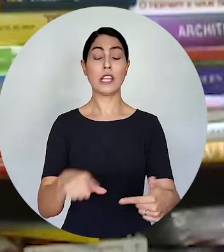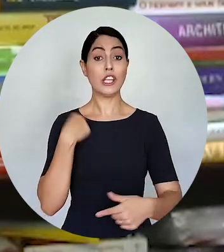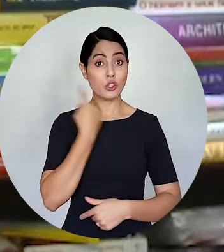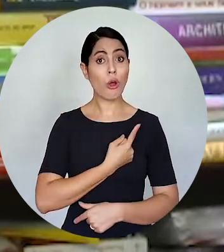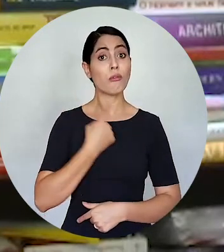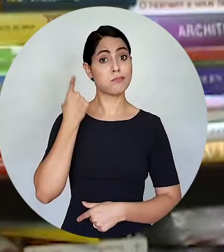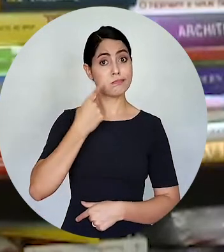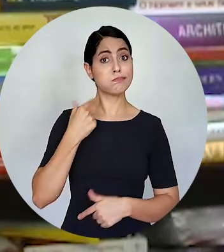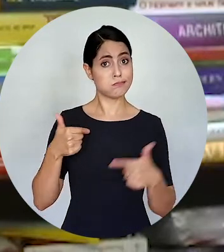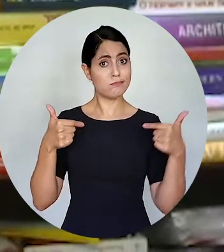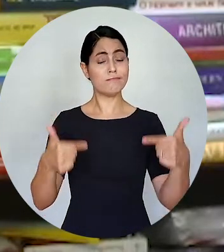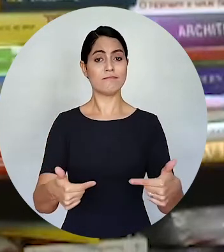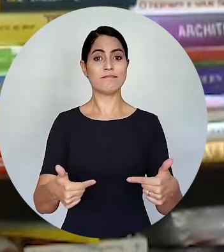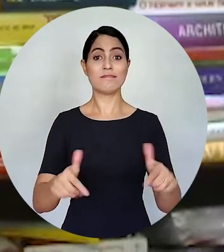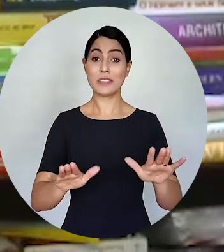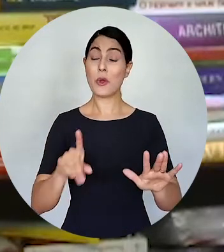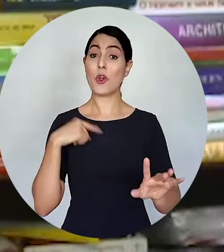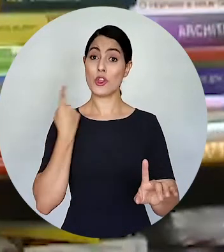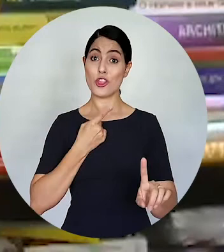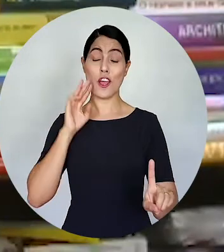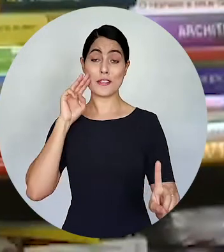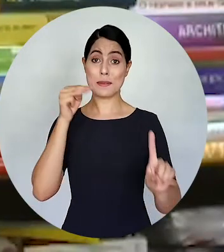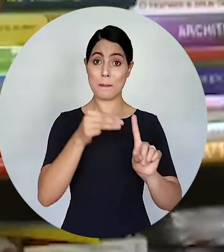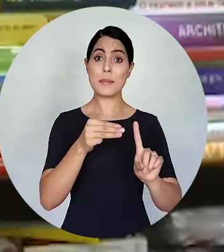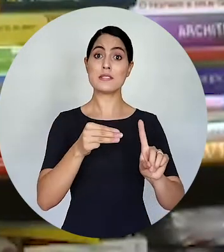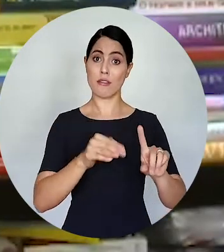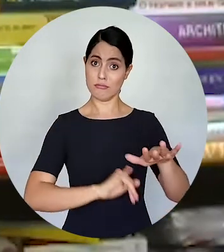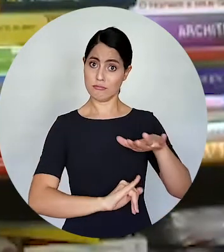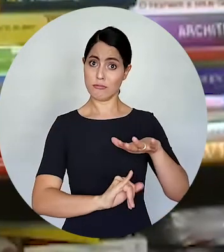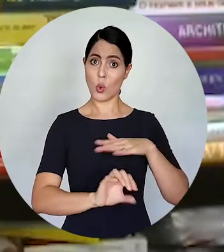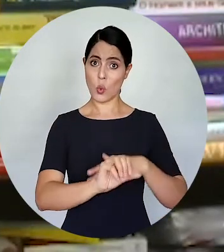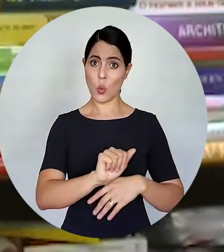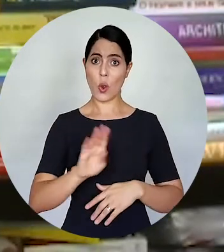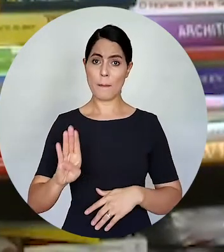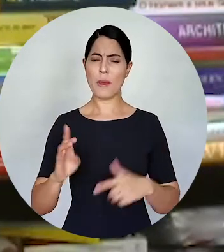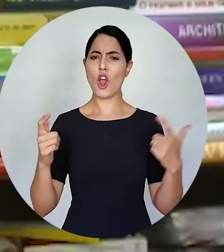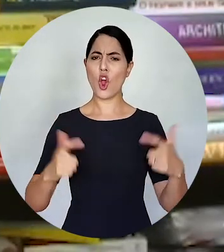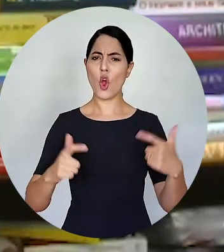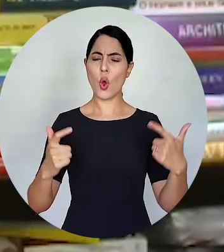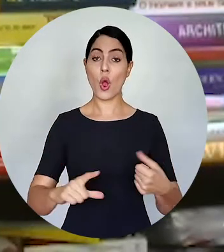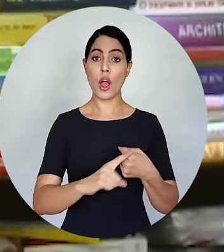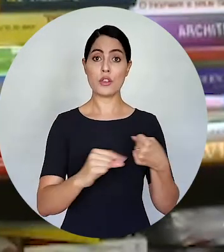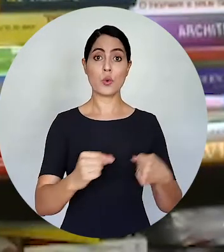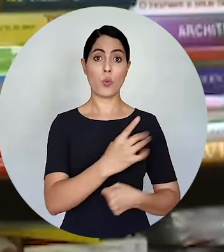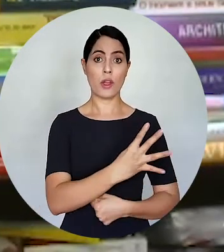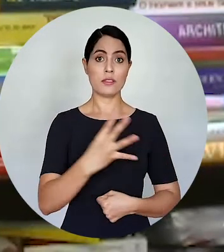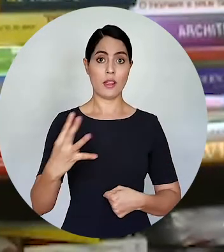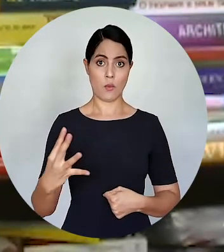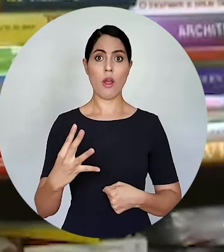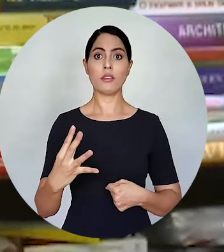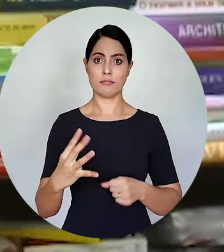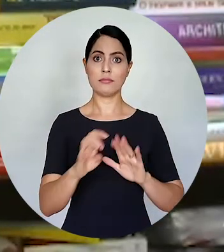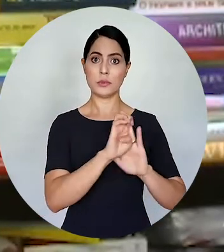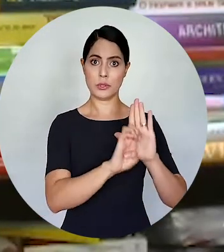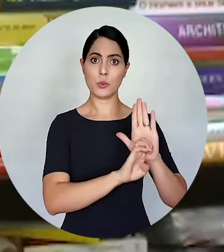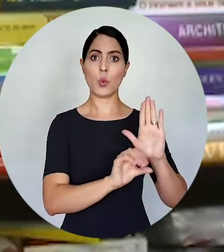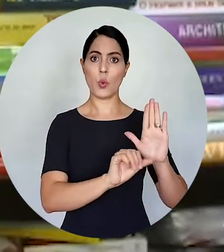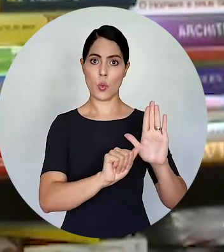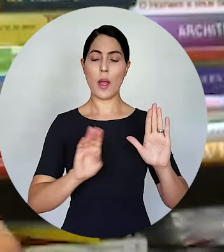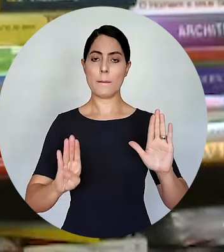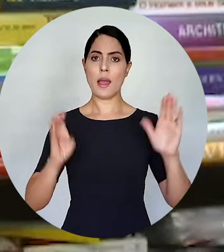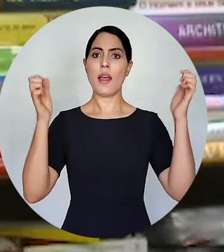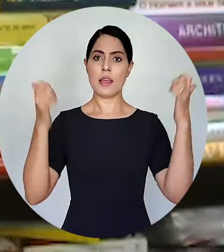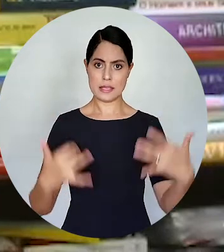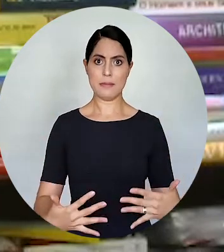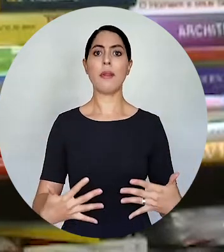lutado. Aliás, essa é a nossa missão institucional. Isso está no artigo 44 do Estatuto da Ordem dos